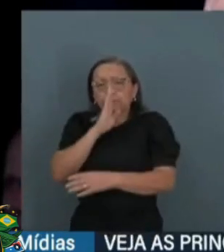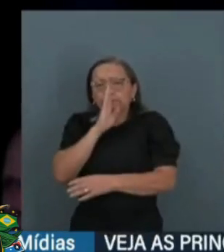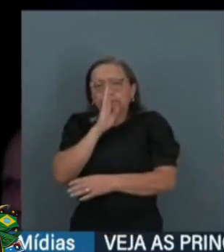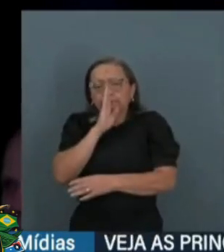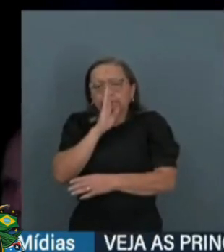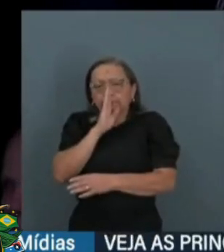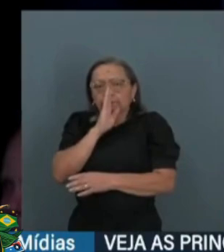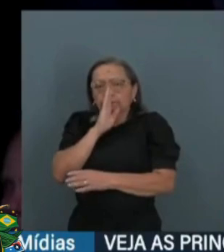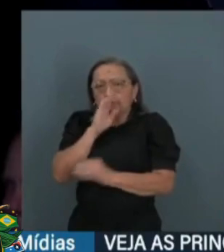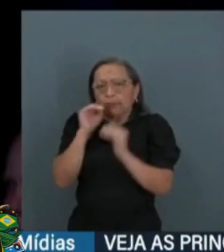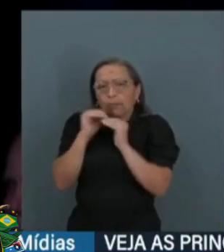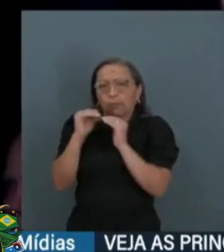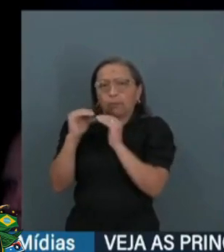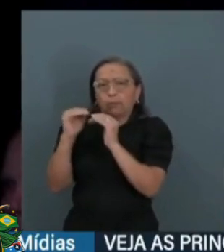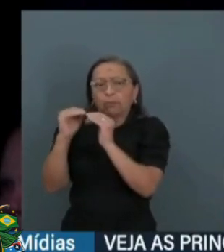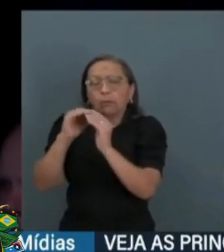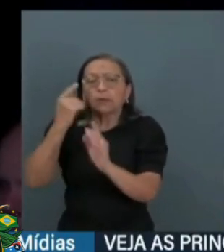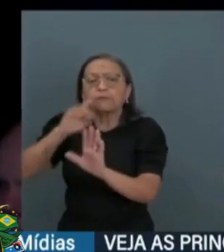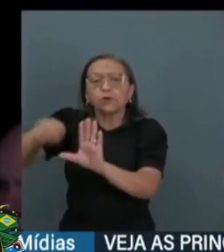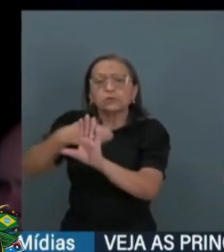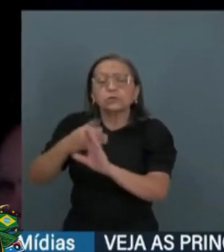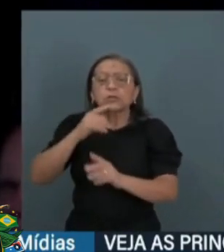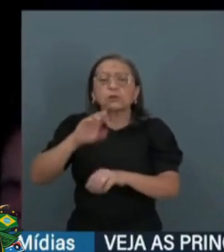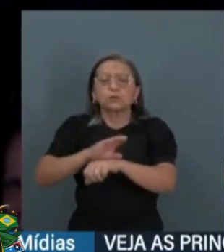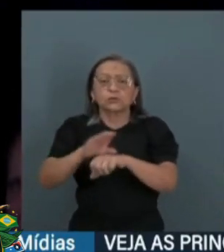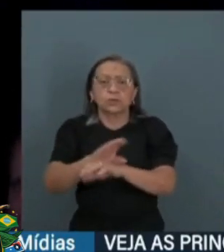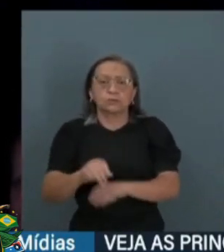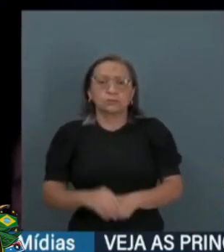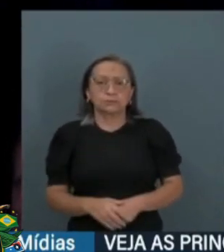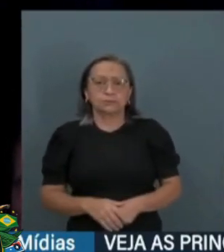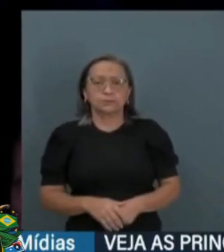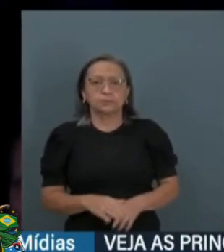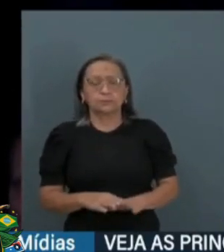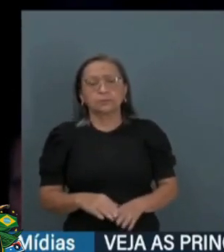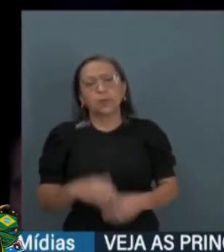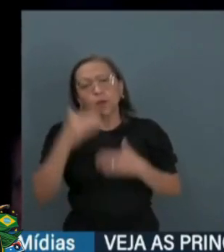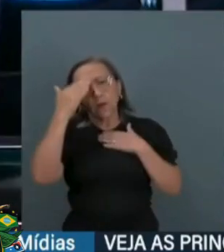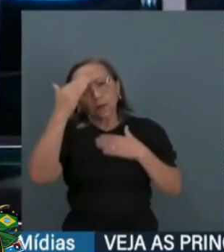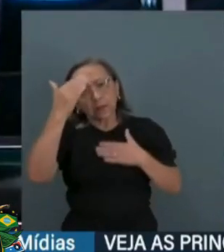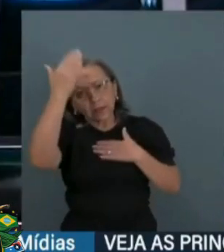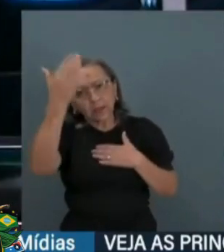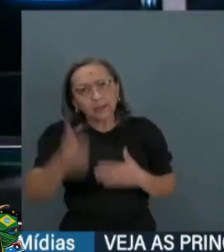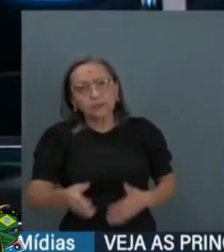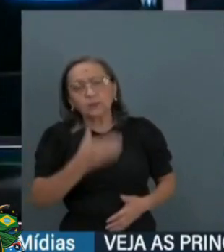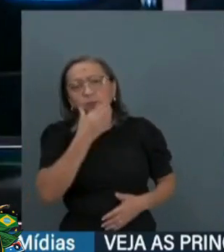compactuando com essa violação à nossa Constituição. Obrigado, presidente.